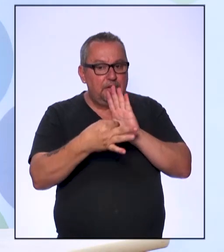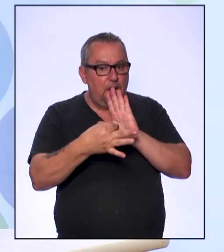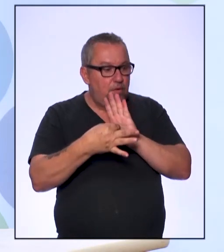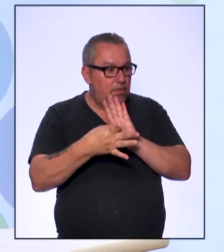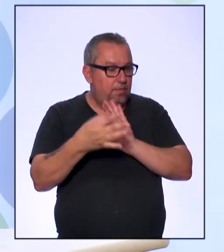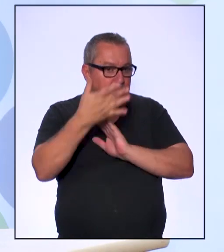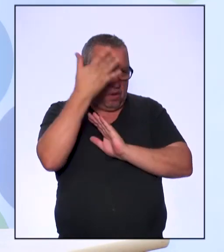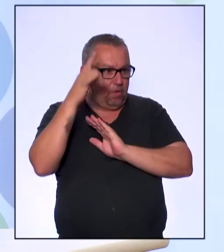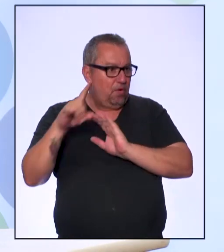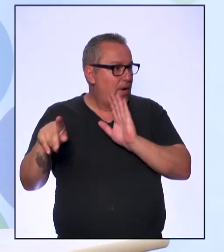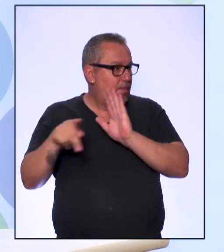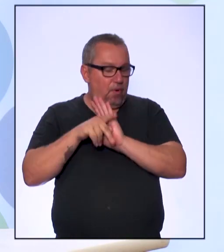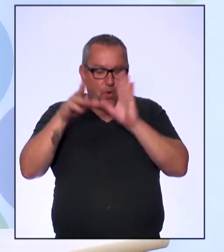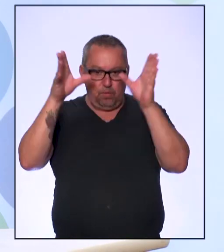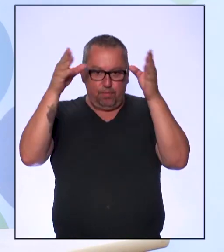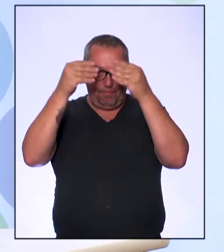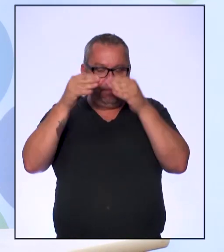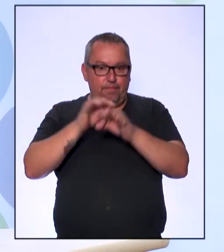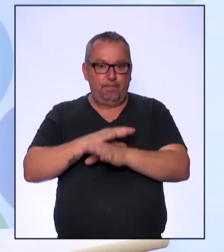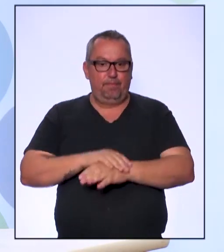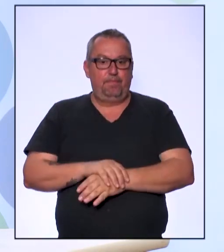opinião formada. Isso é muito bom.